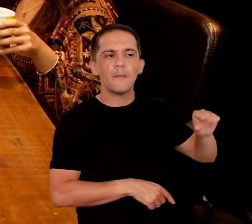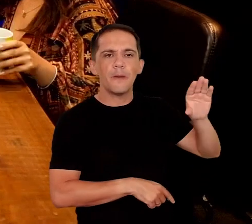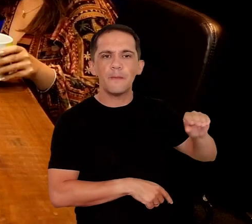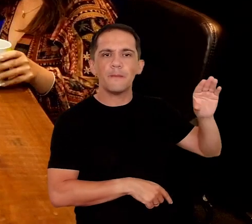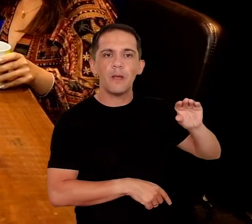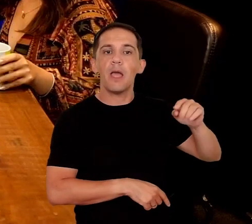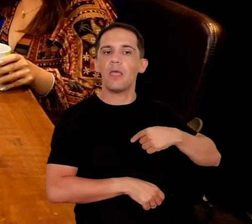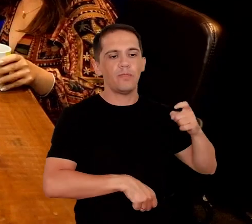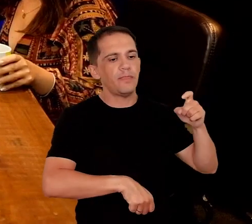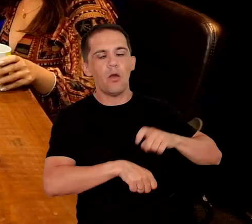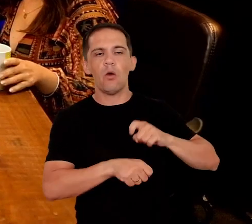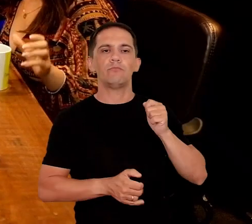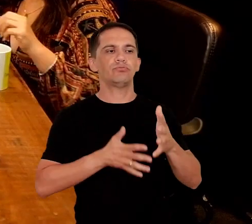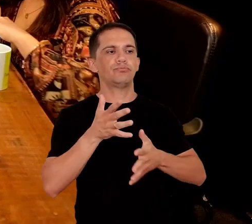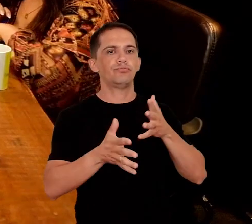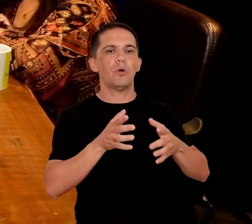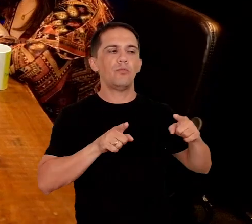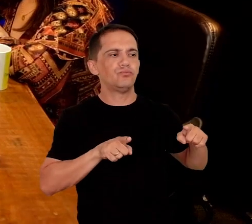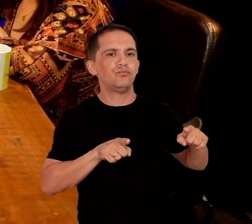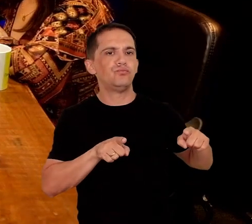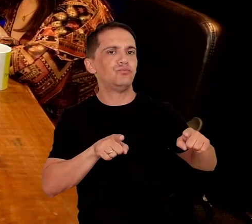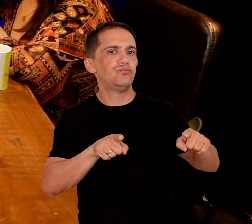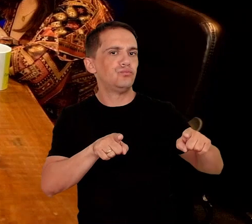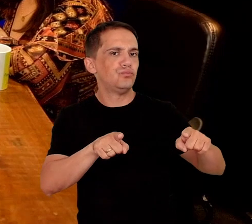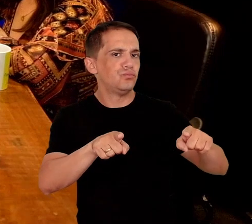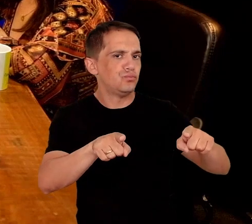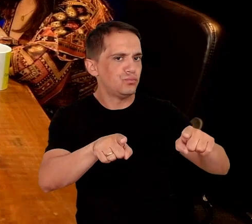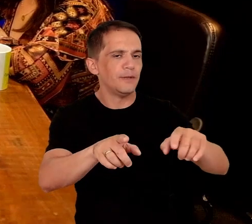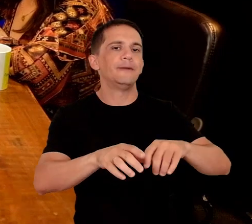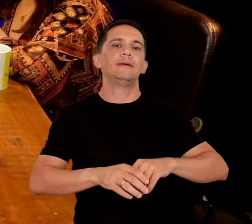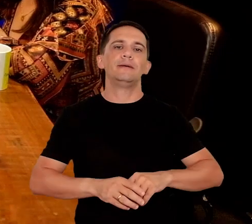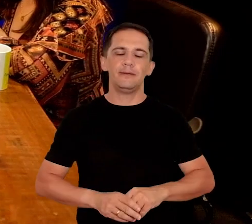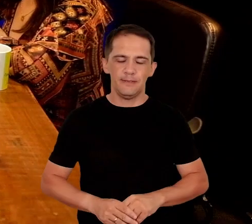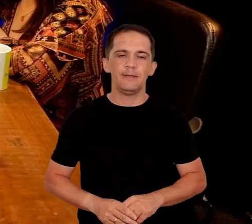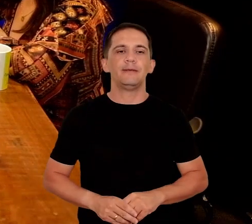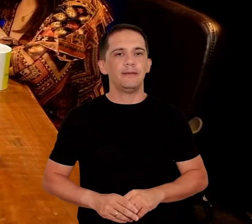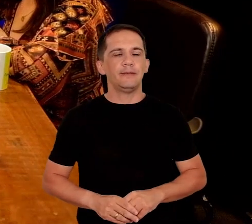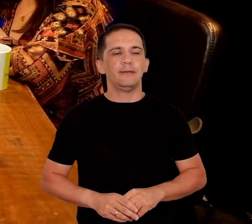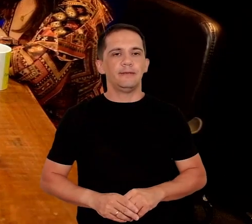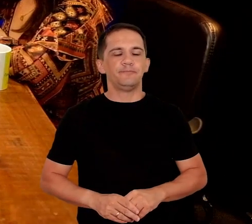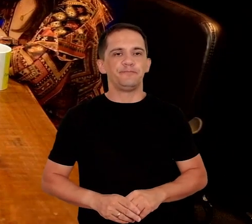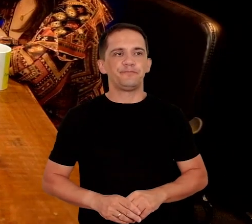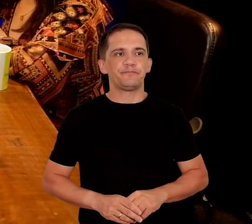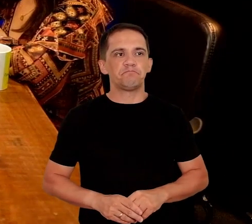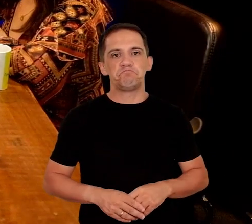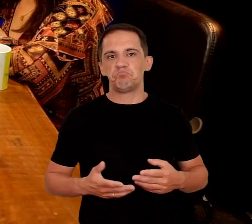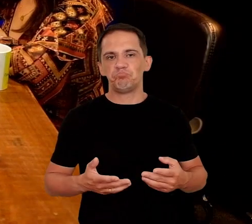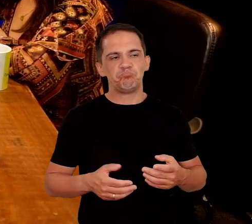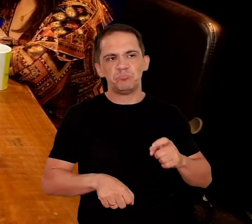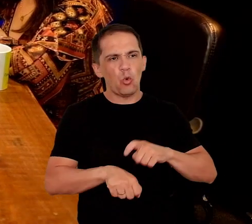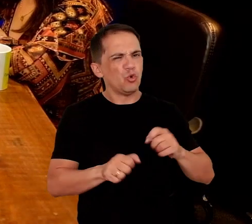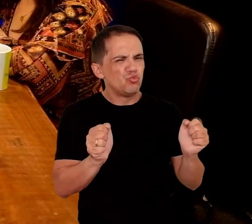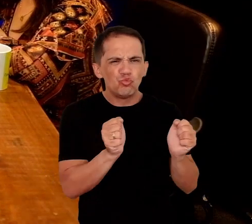né, falando, por exemplo, ou o locutor qualquer, né, tá falando, e a gente,